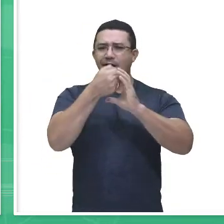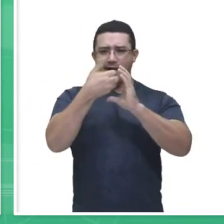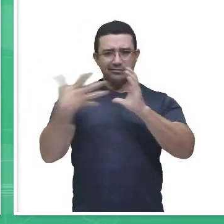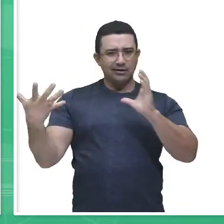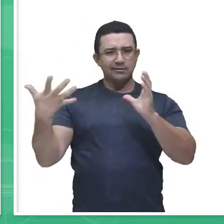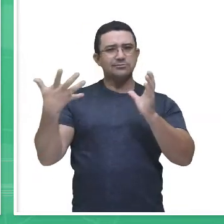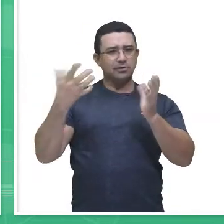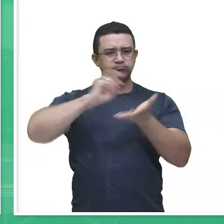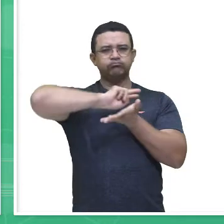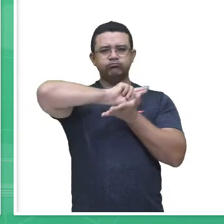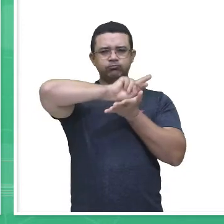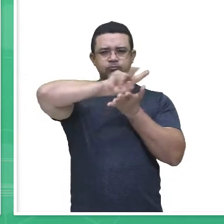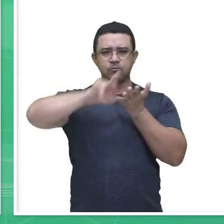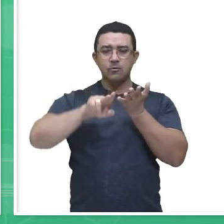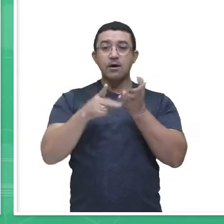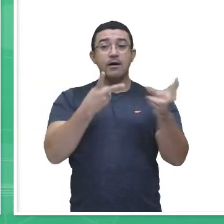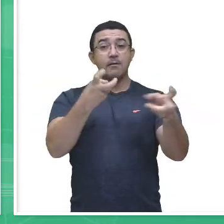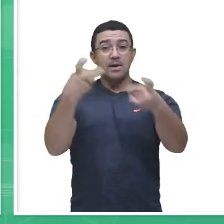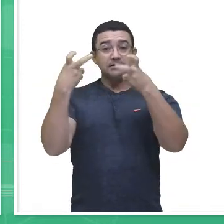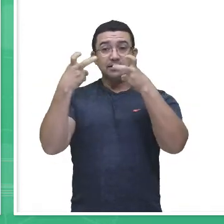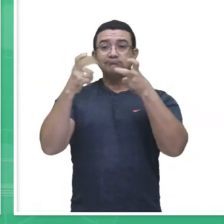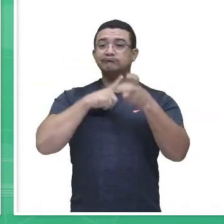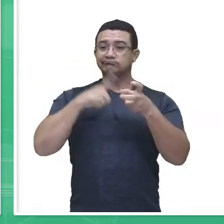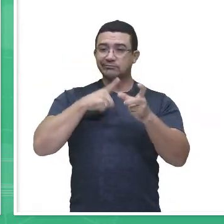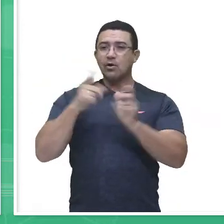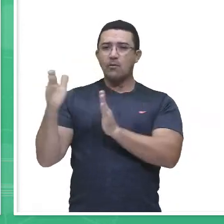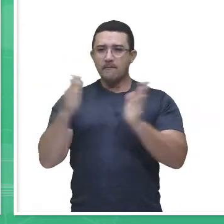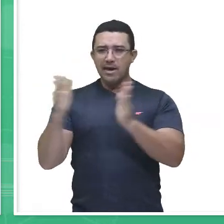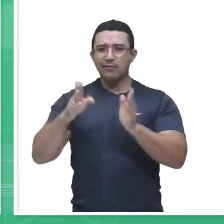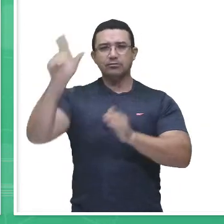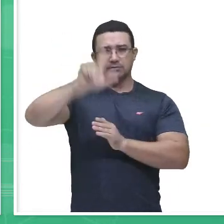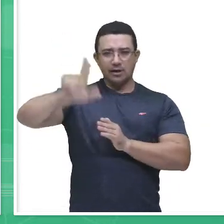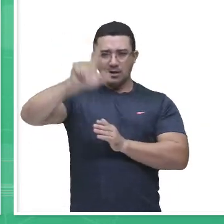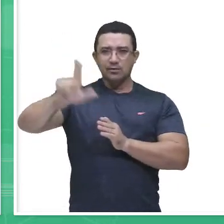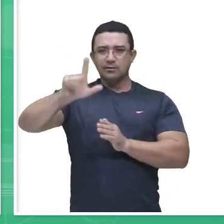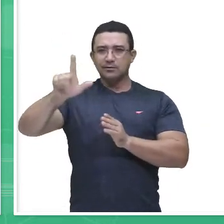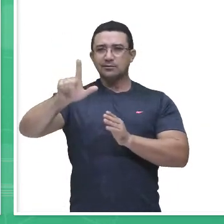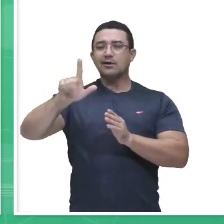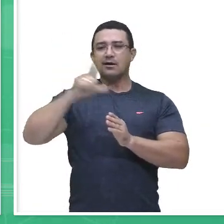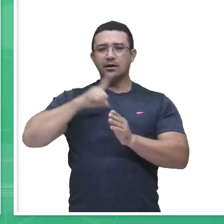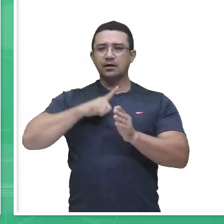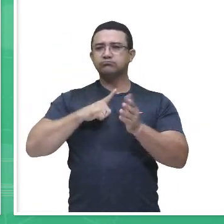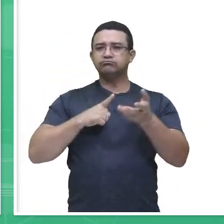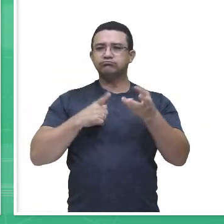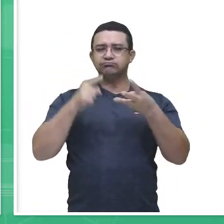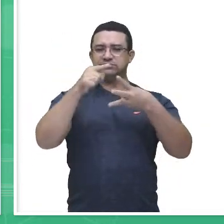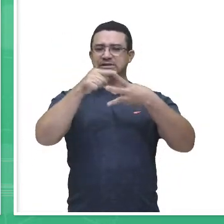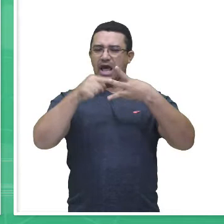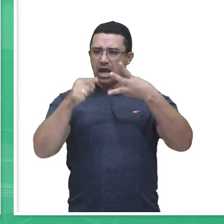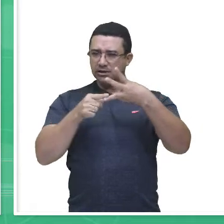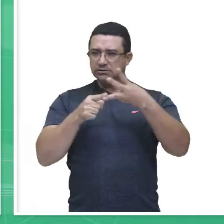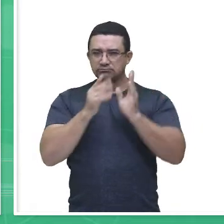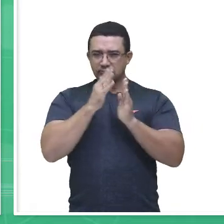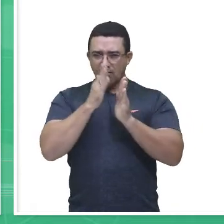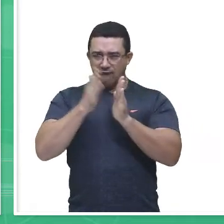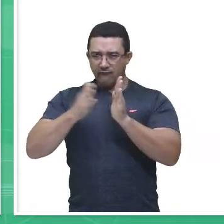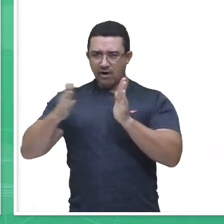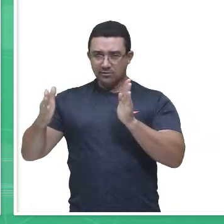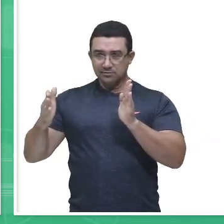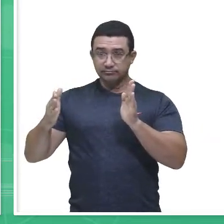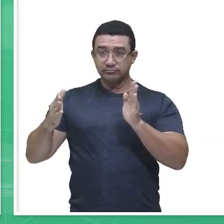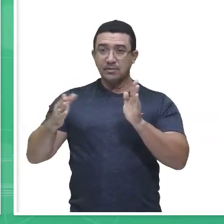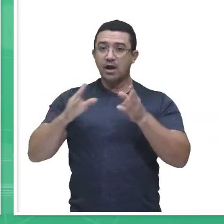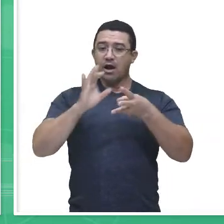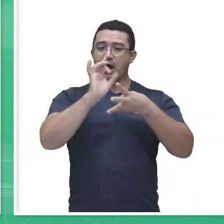diversas, né? Perceba que nós vamos ter um período literário que se estende por 3 fases. Então, em cada uma dessas fases, nós vamos